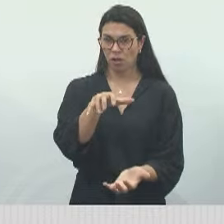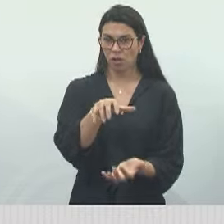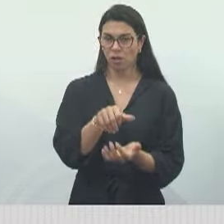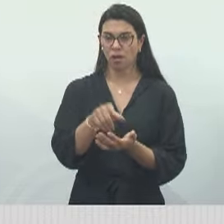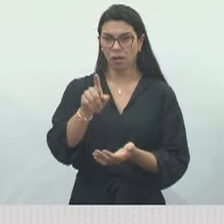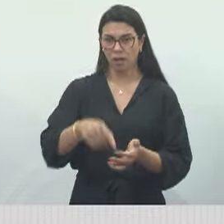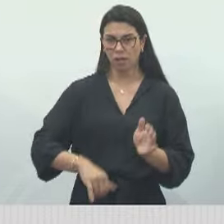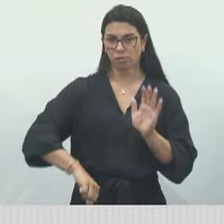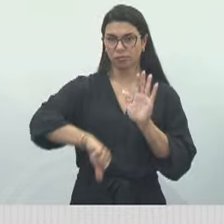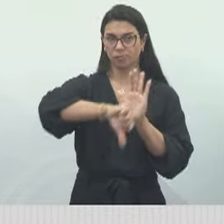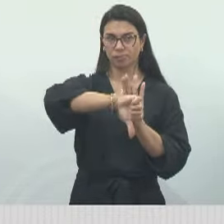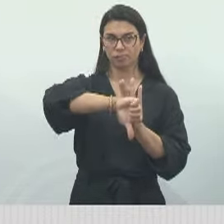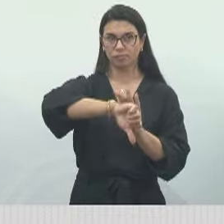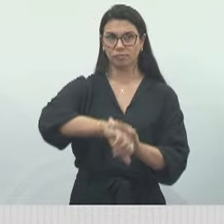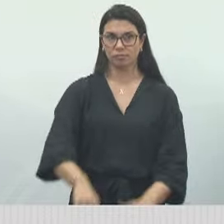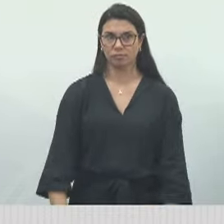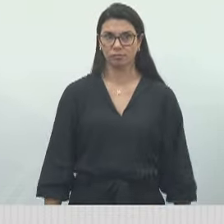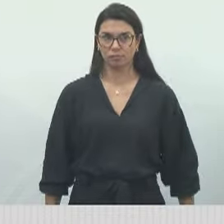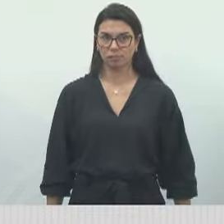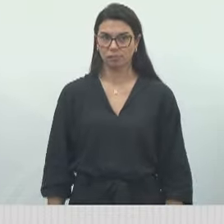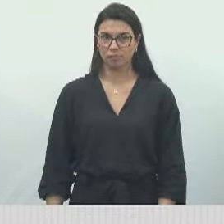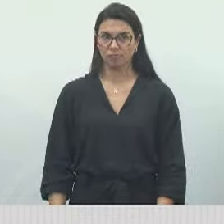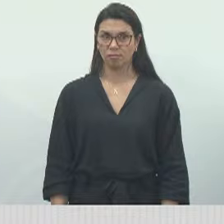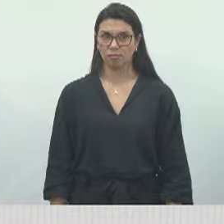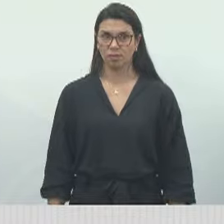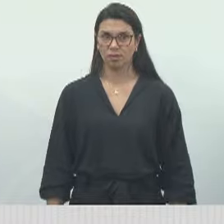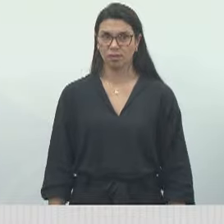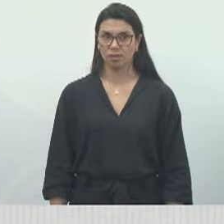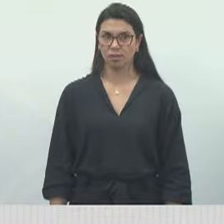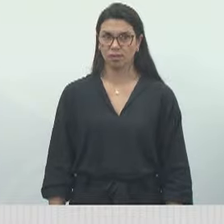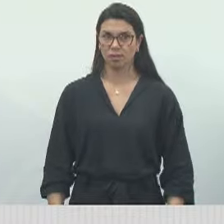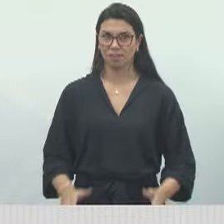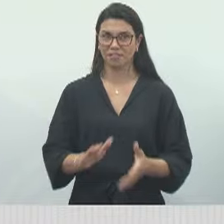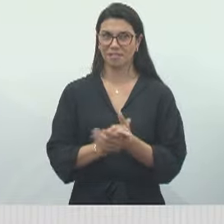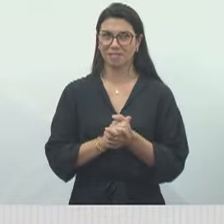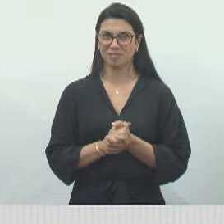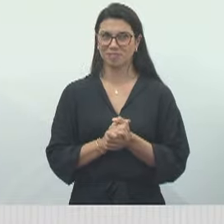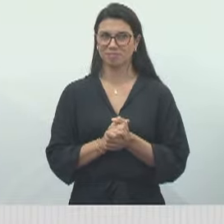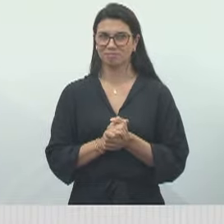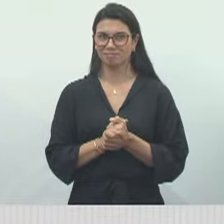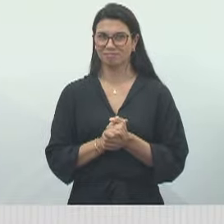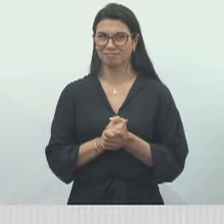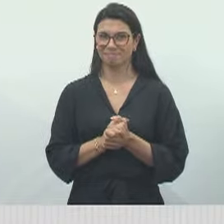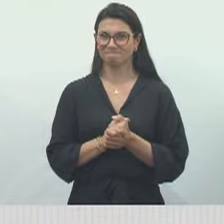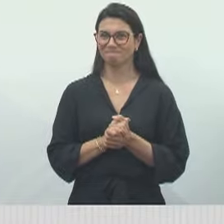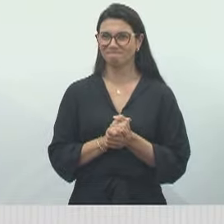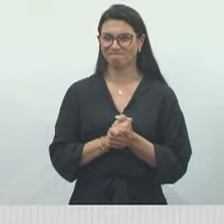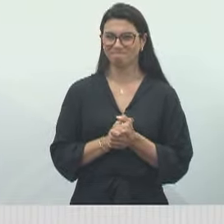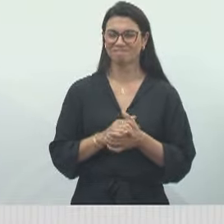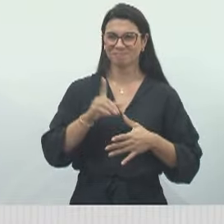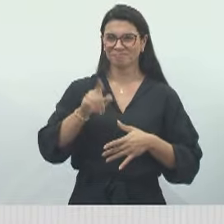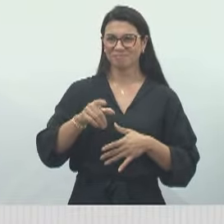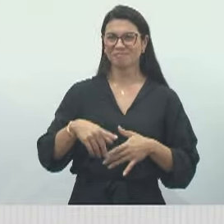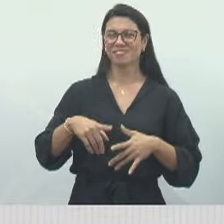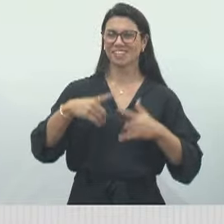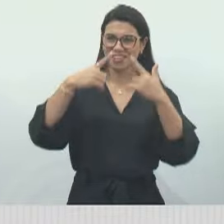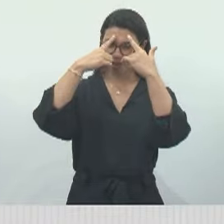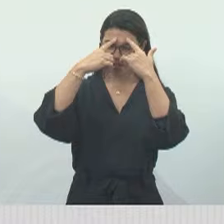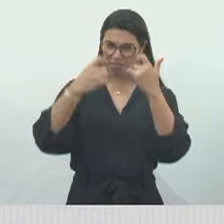é crime. A violência, como a gente sempre fala, não é só violência batendo, não. É violência